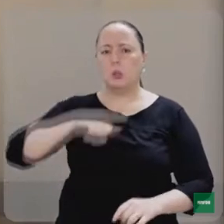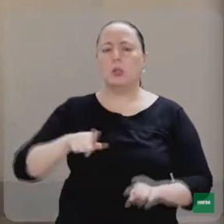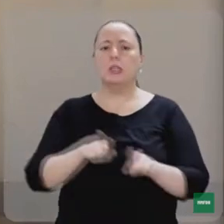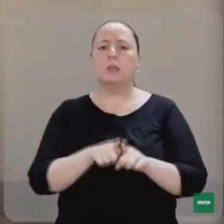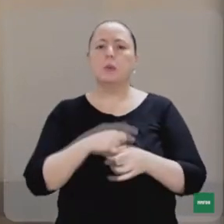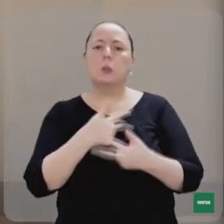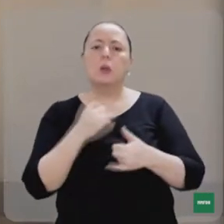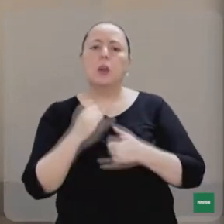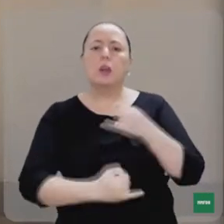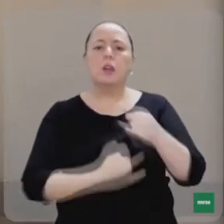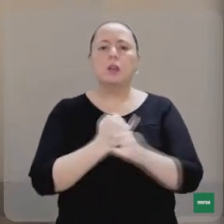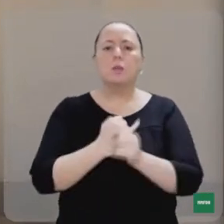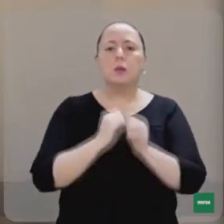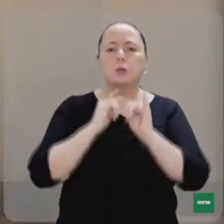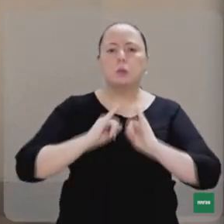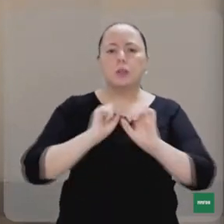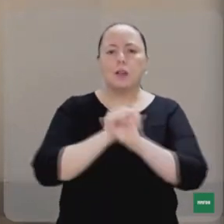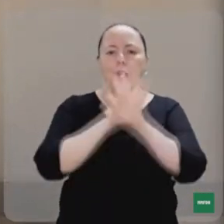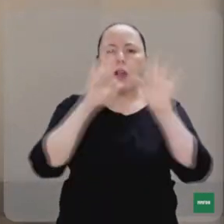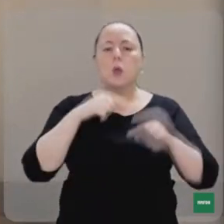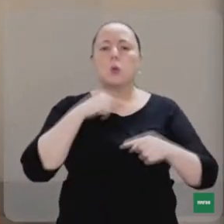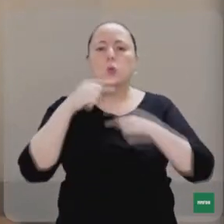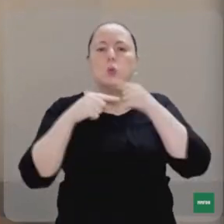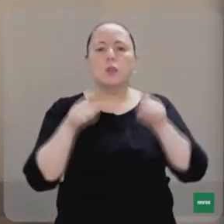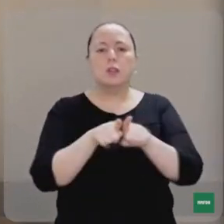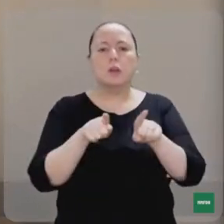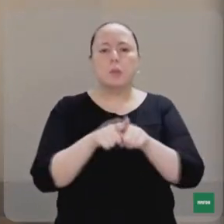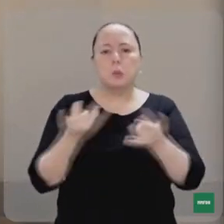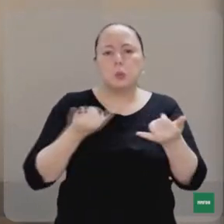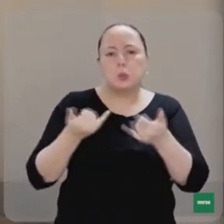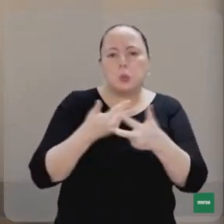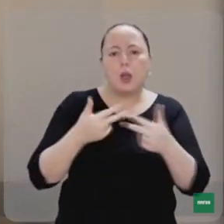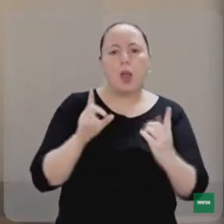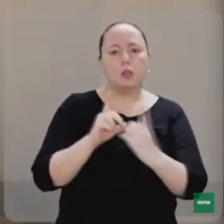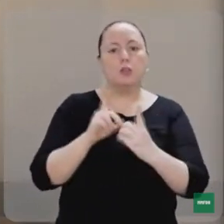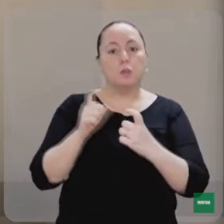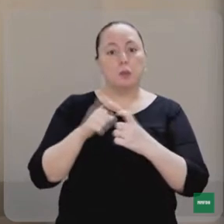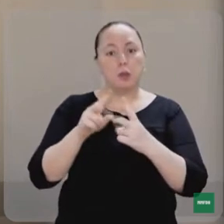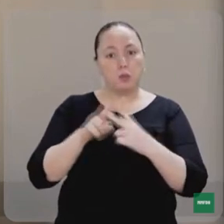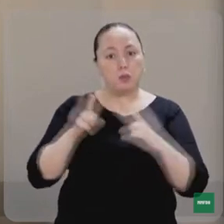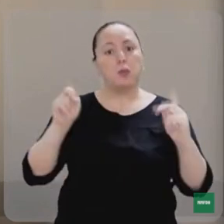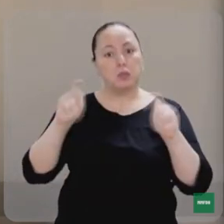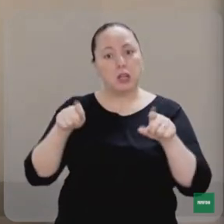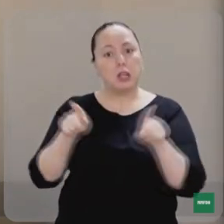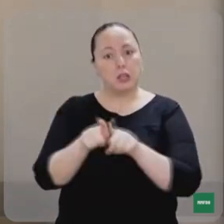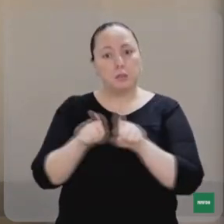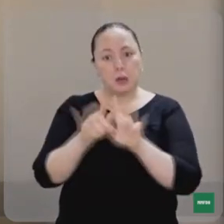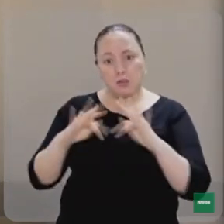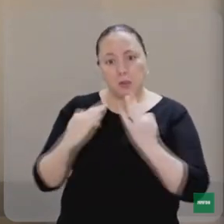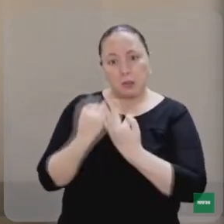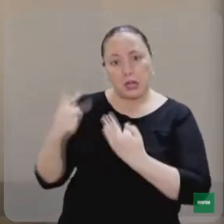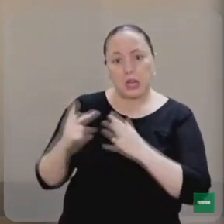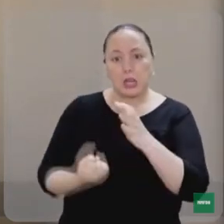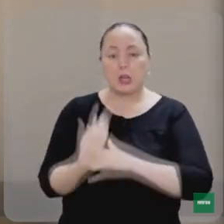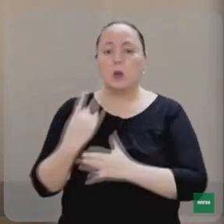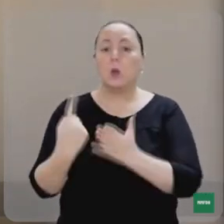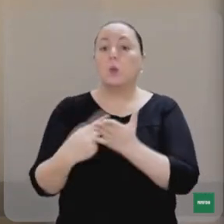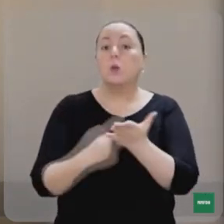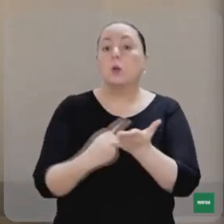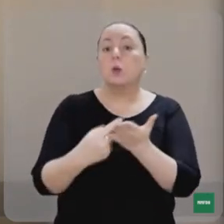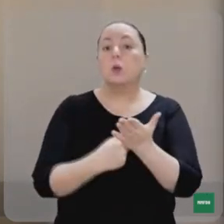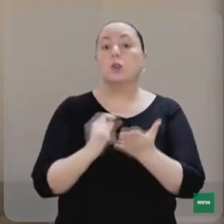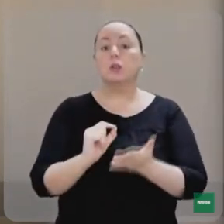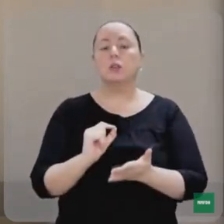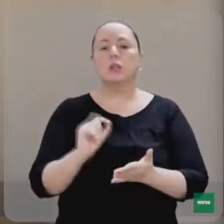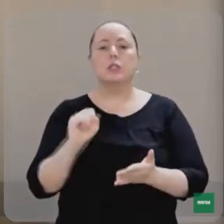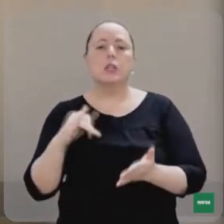em formatos digitais para esclarecer dúvidas, receber solicitações, disponibilizou atendimento médico virtual para seus empregados e familiares e criou um